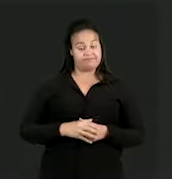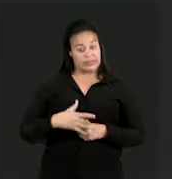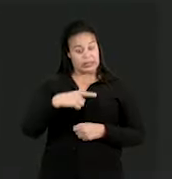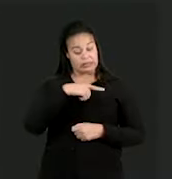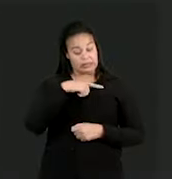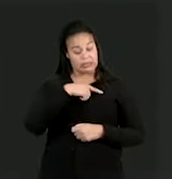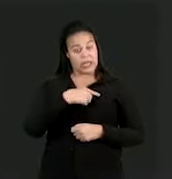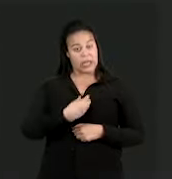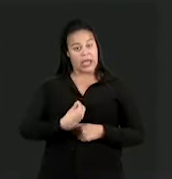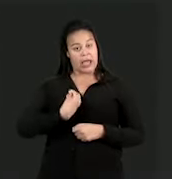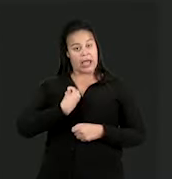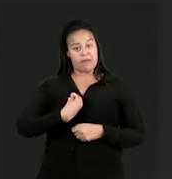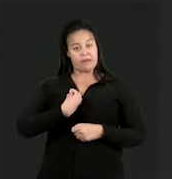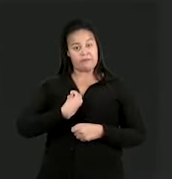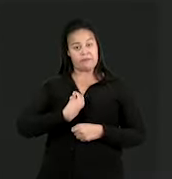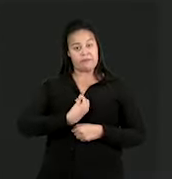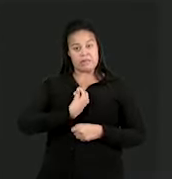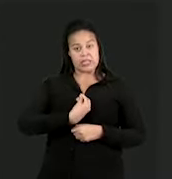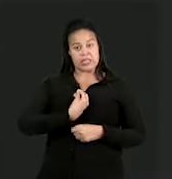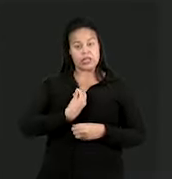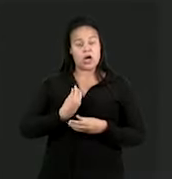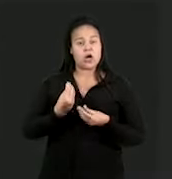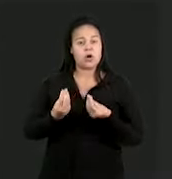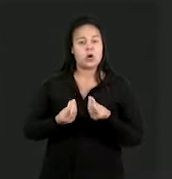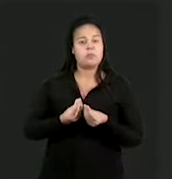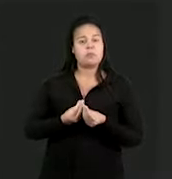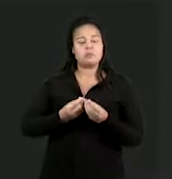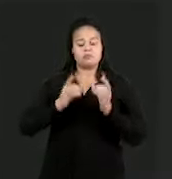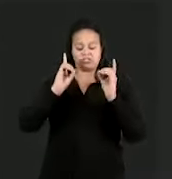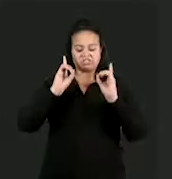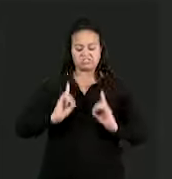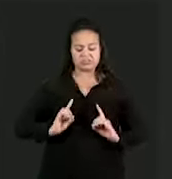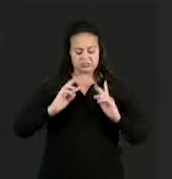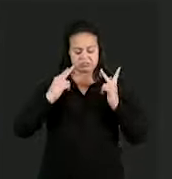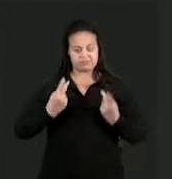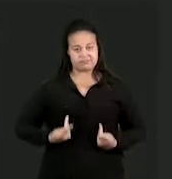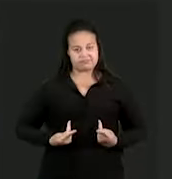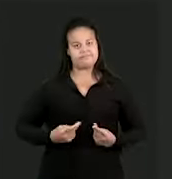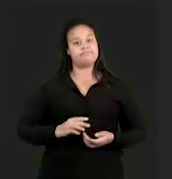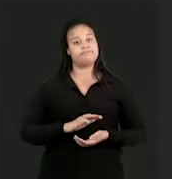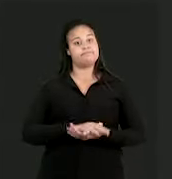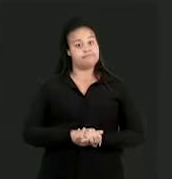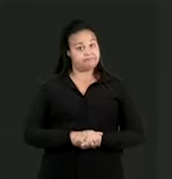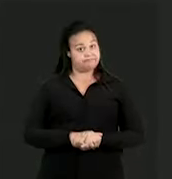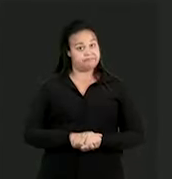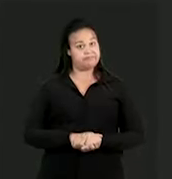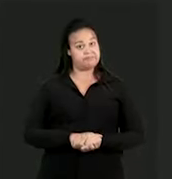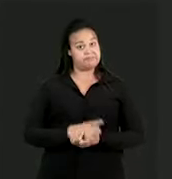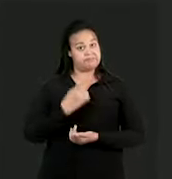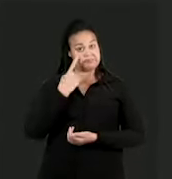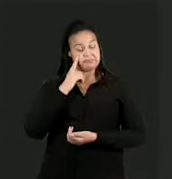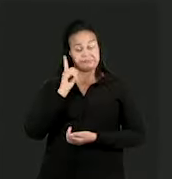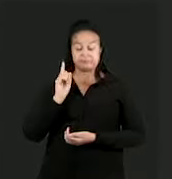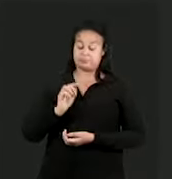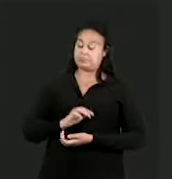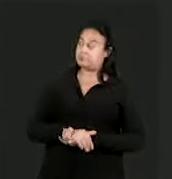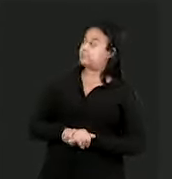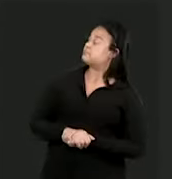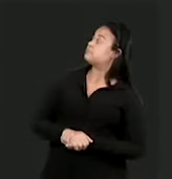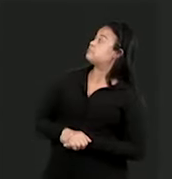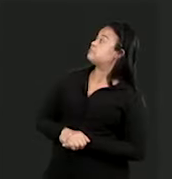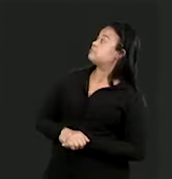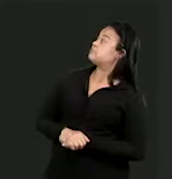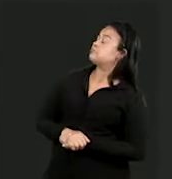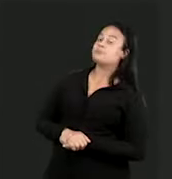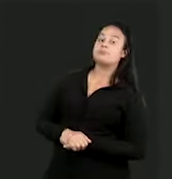vida com dignidade ou não. Vamos para a próxima foto. Isso aqui é uma foto